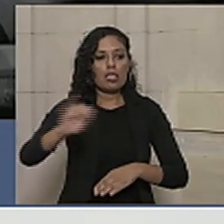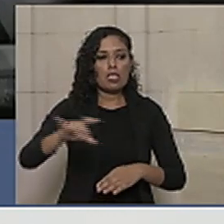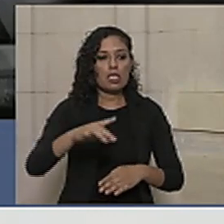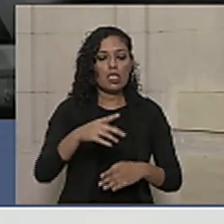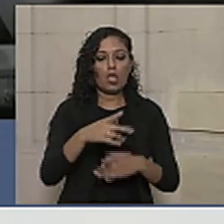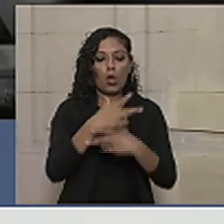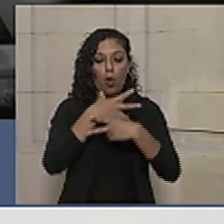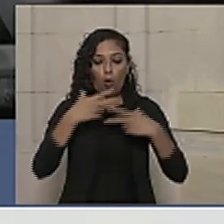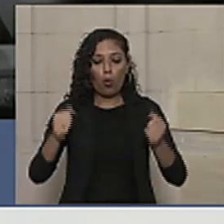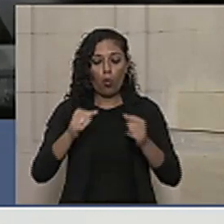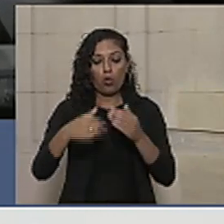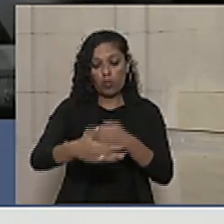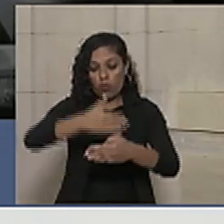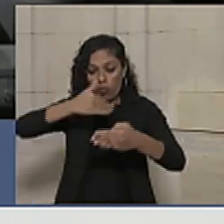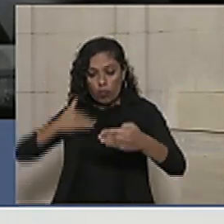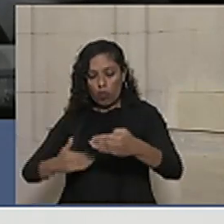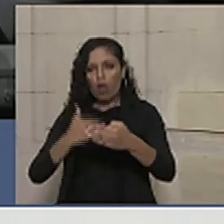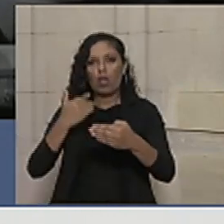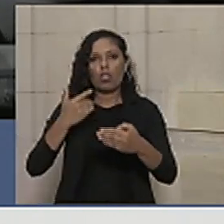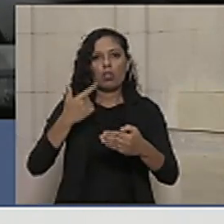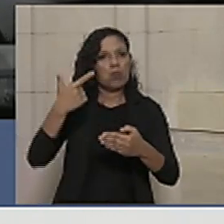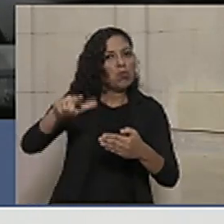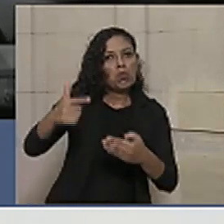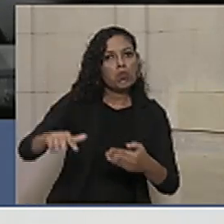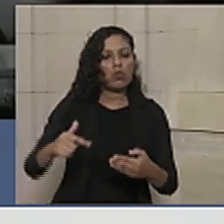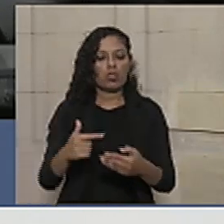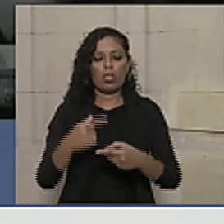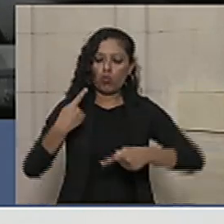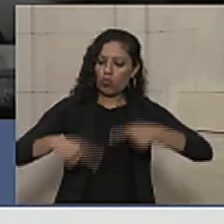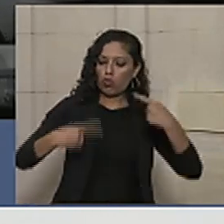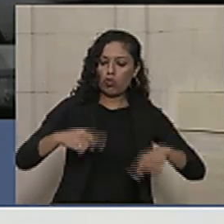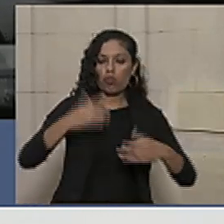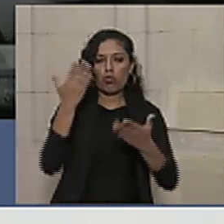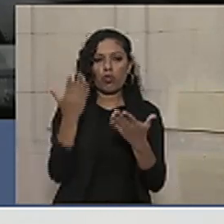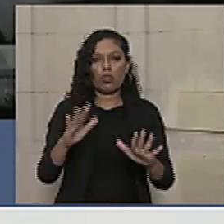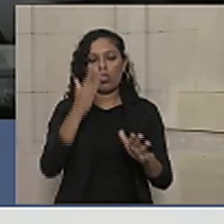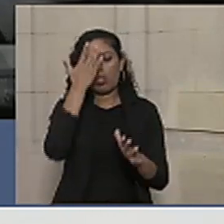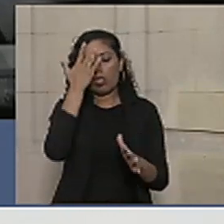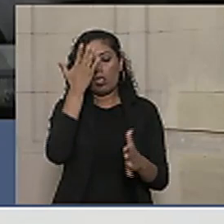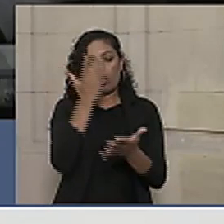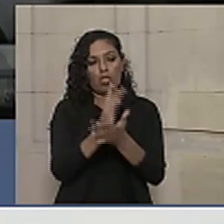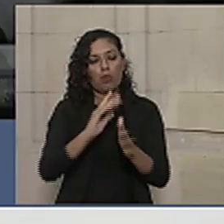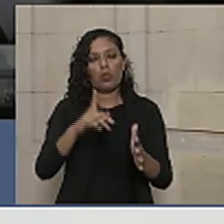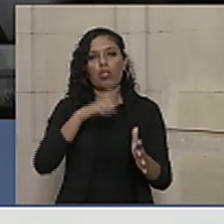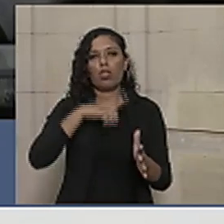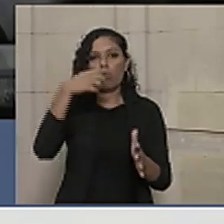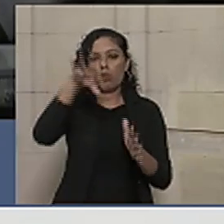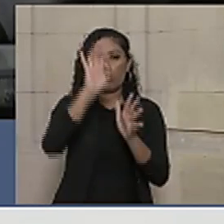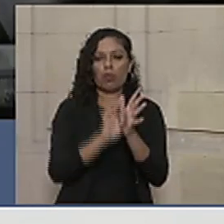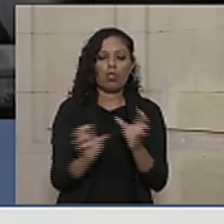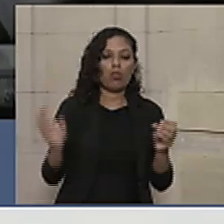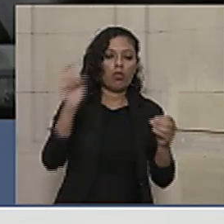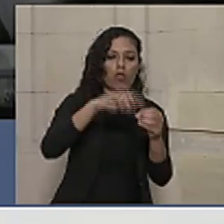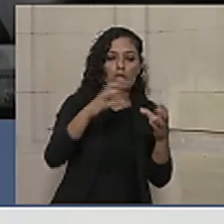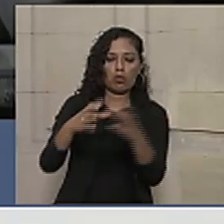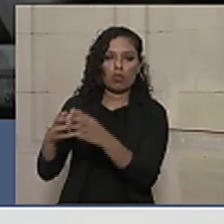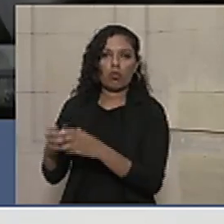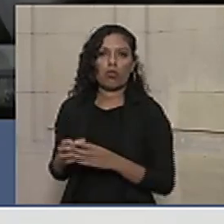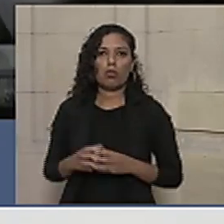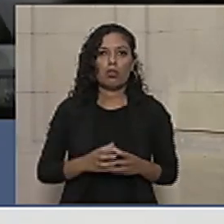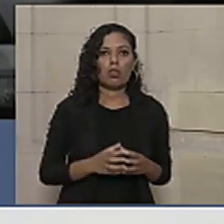indisponível, fora do ar. Em discussão, não havendo quem queira discutir, encerrada a discussão. Presente proposta recebeu uma emenda, retorna às comissões.